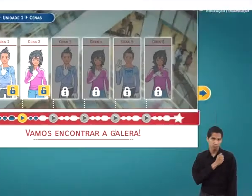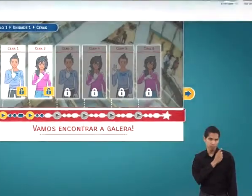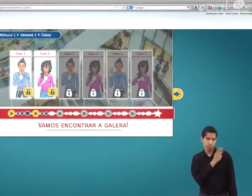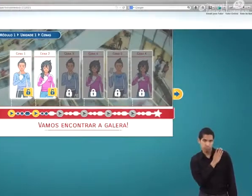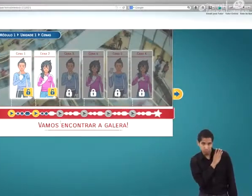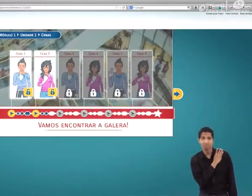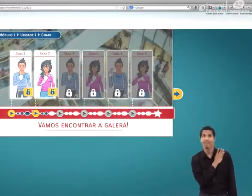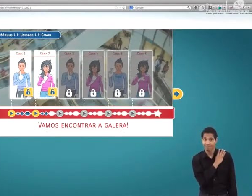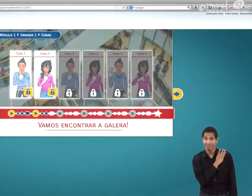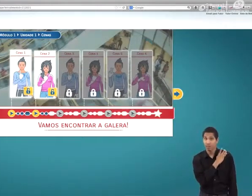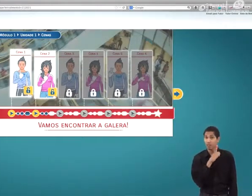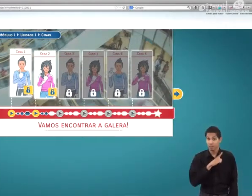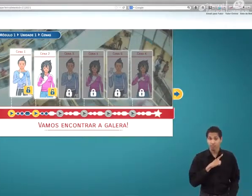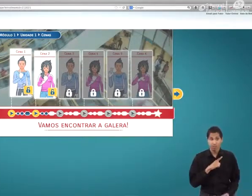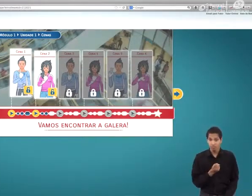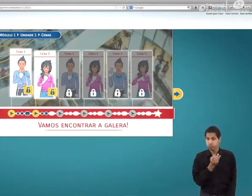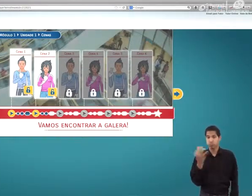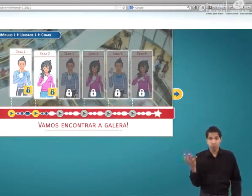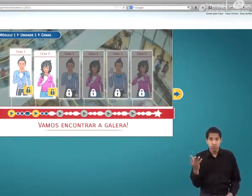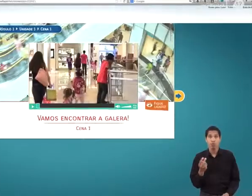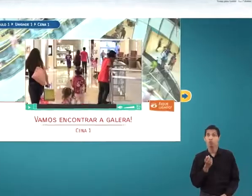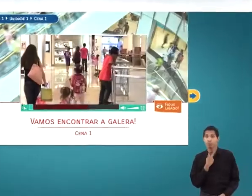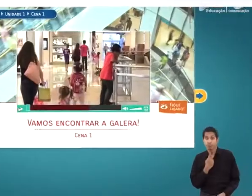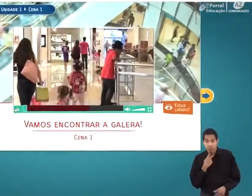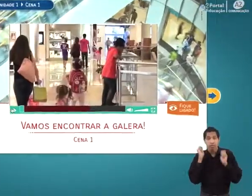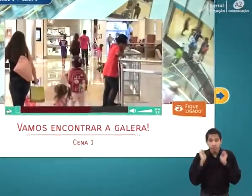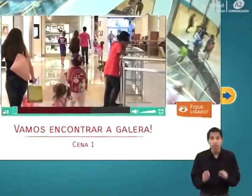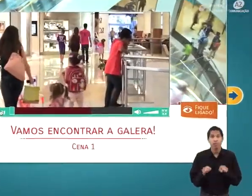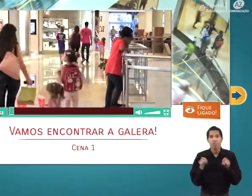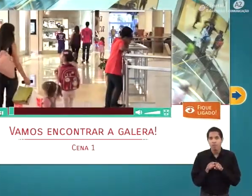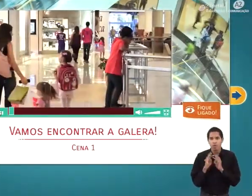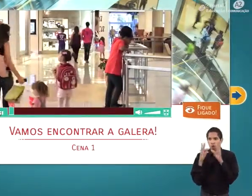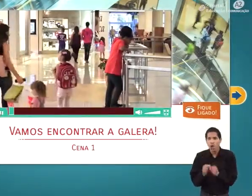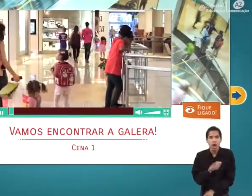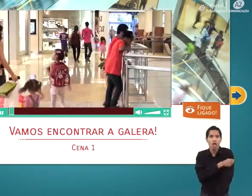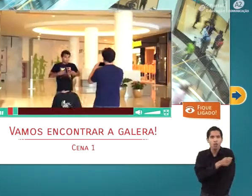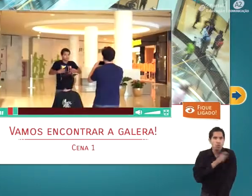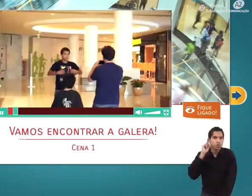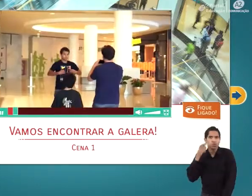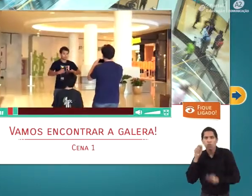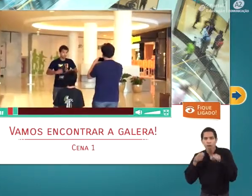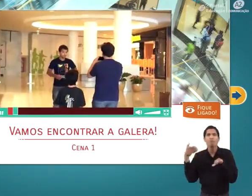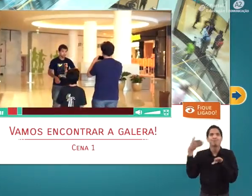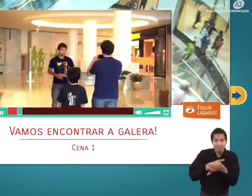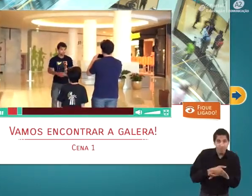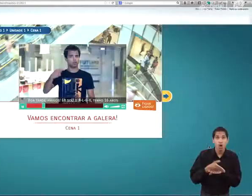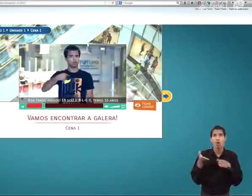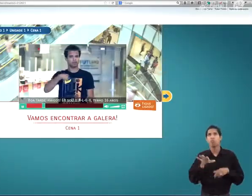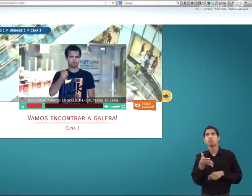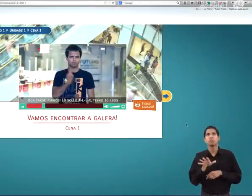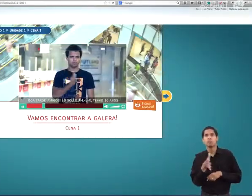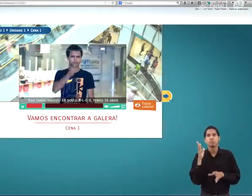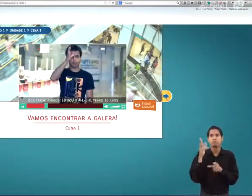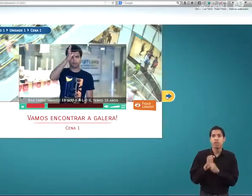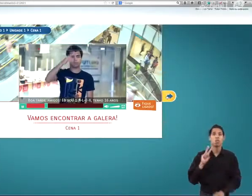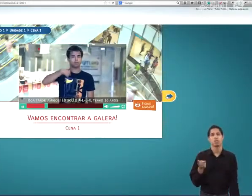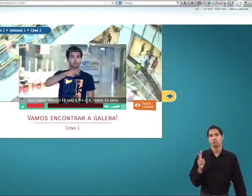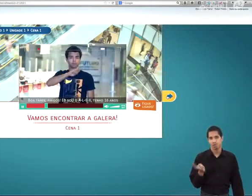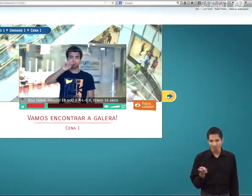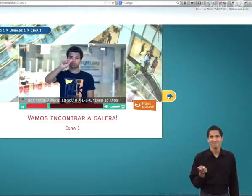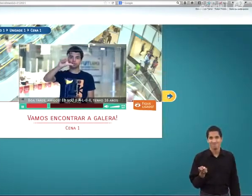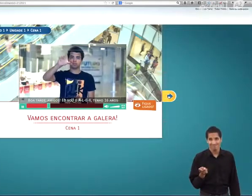quanto para os alunos do Ensino Médio. Com essa quantidade de vagas, nós atendemos toda a demanda de alunos surdos da rede, que hoje gira em torno de